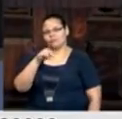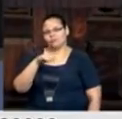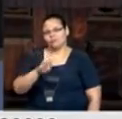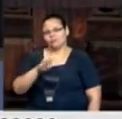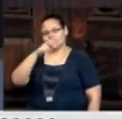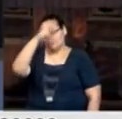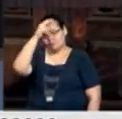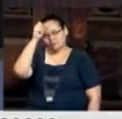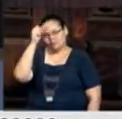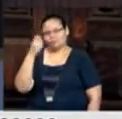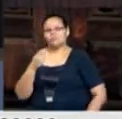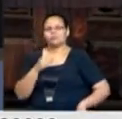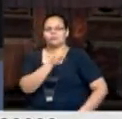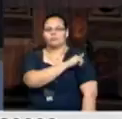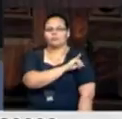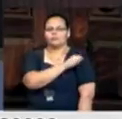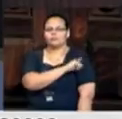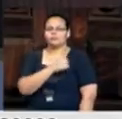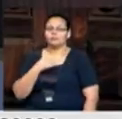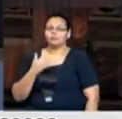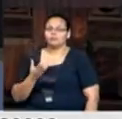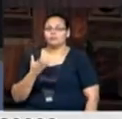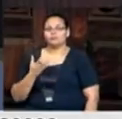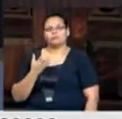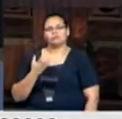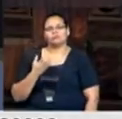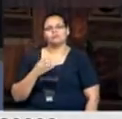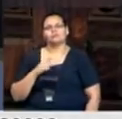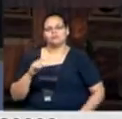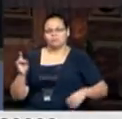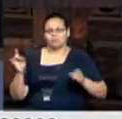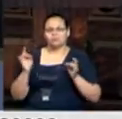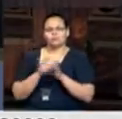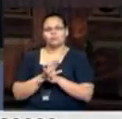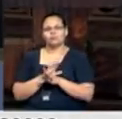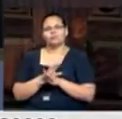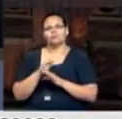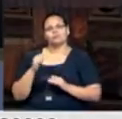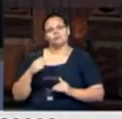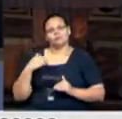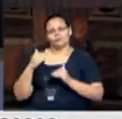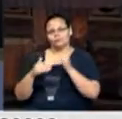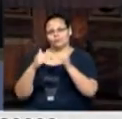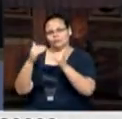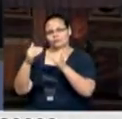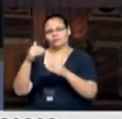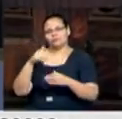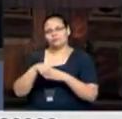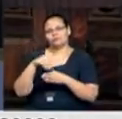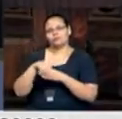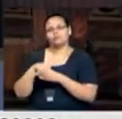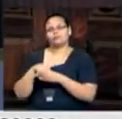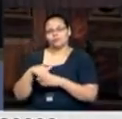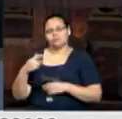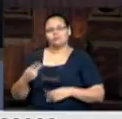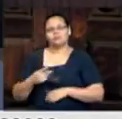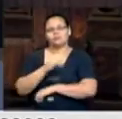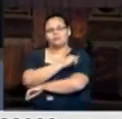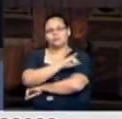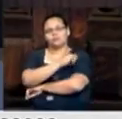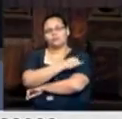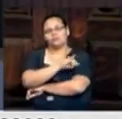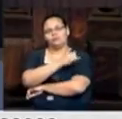durante as votações e queria tratar aqui do encerramento do processo eleitoral na cidade do Rio de